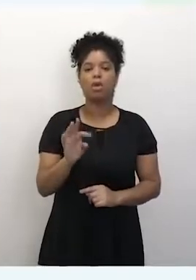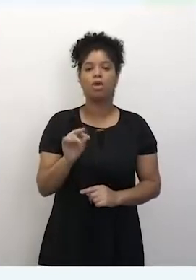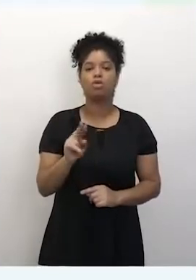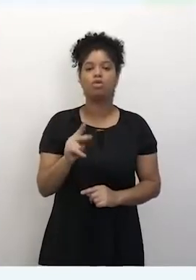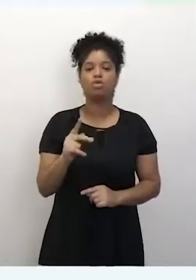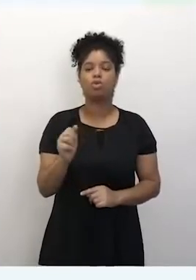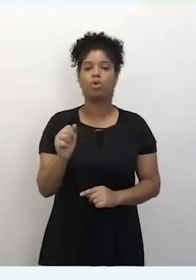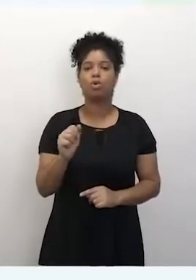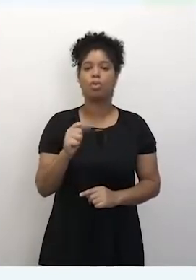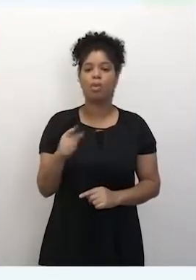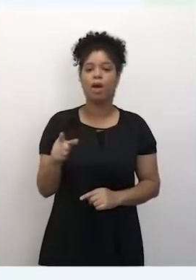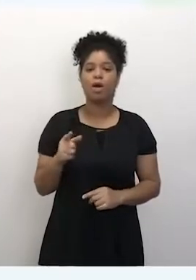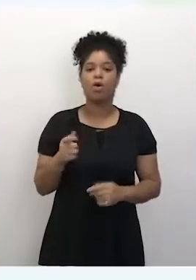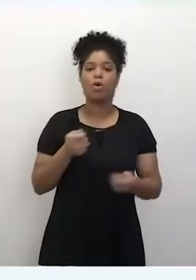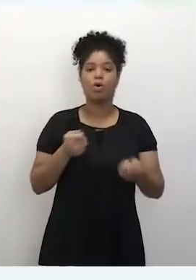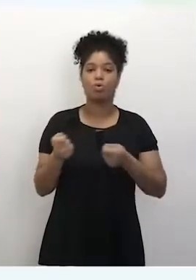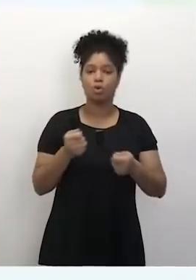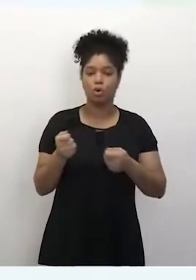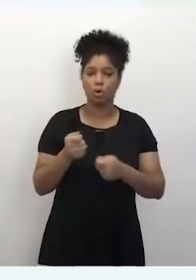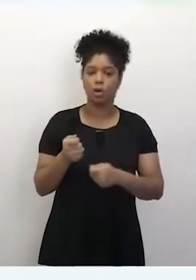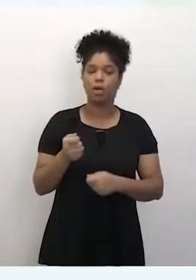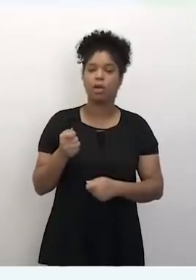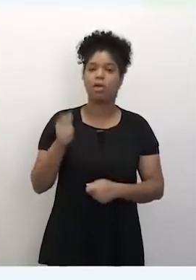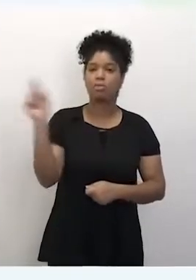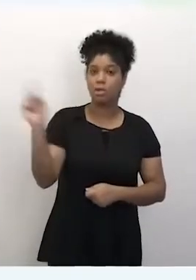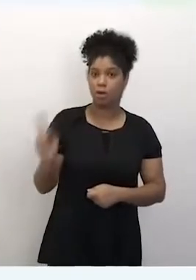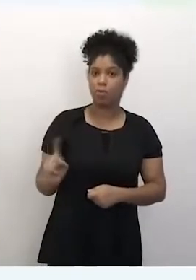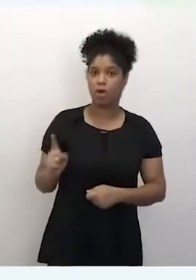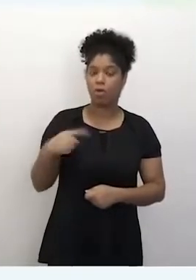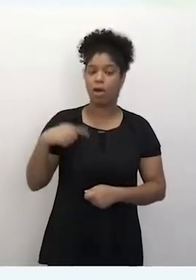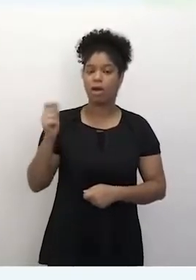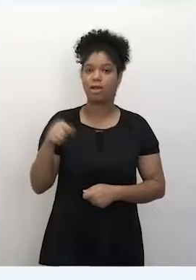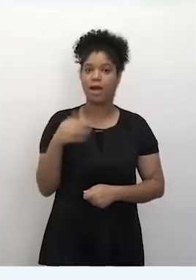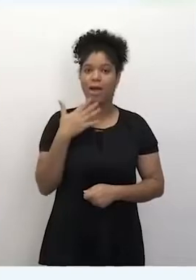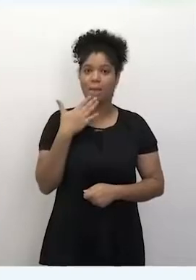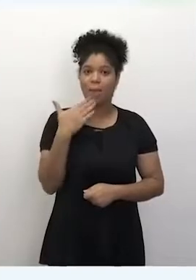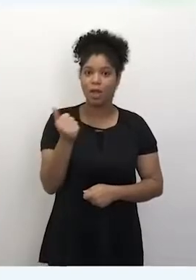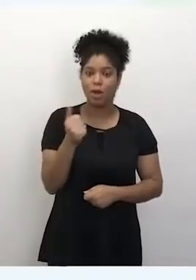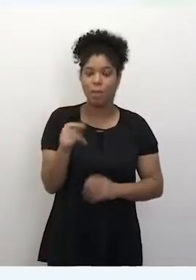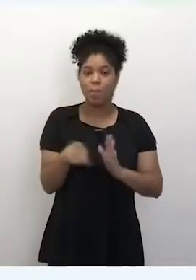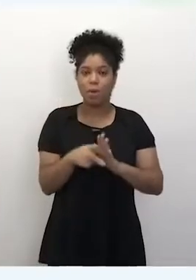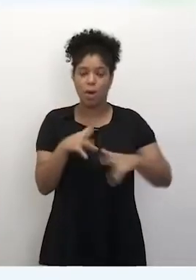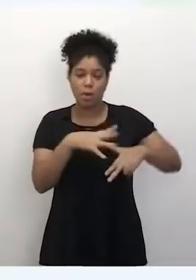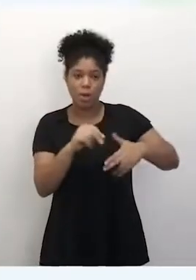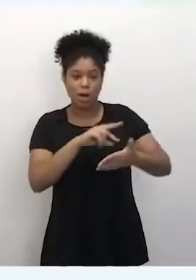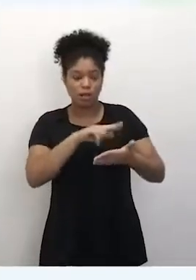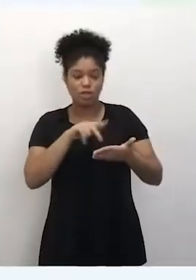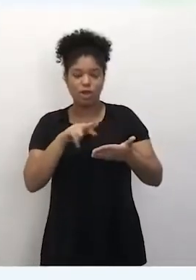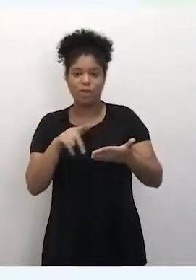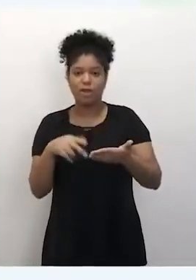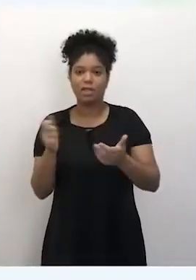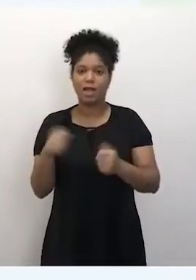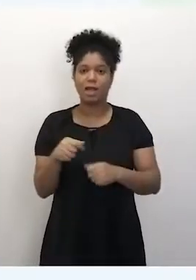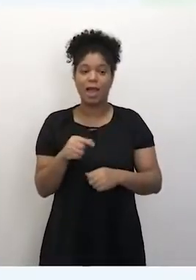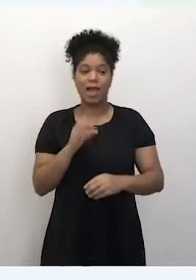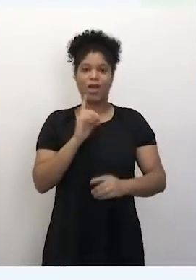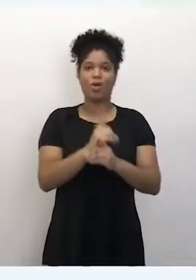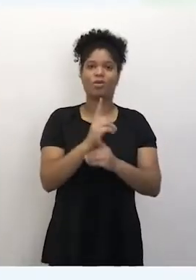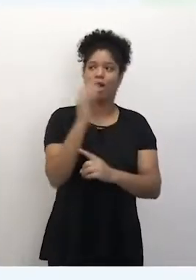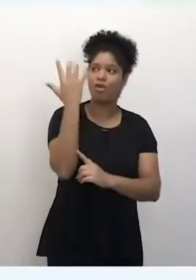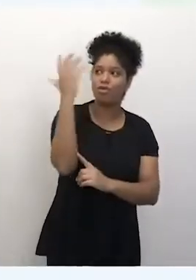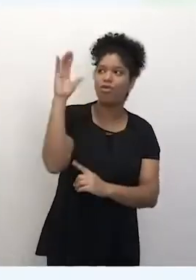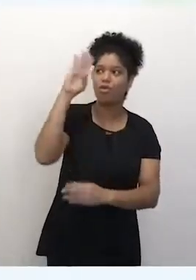capacidade computacional, é possível aumentar a resolução espacial dos modelos, fornecendo uma previsão mais